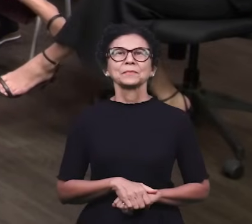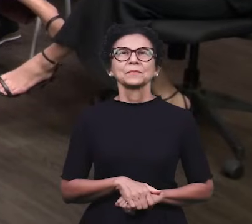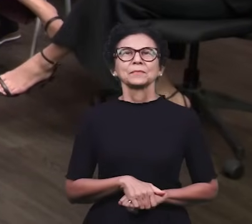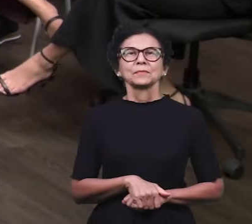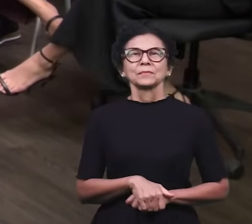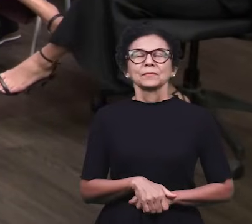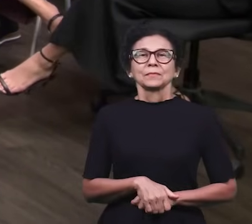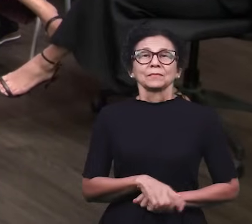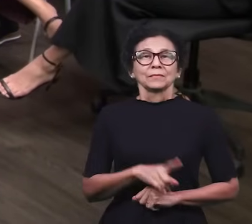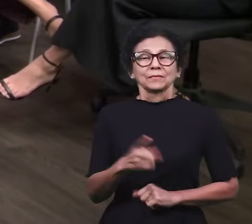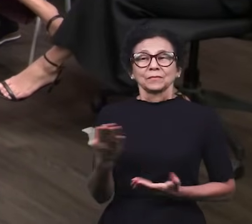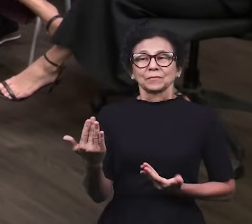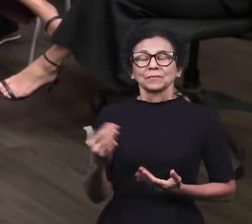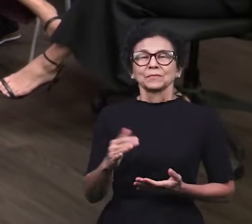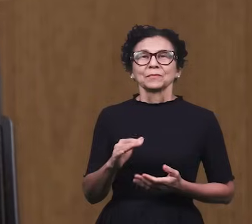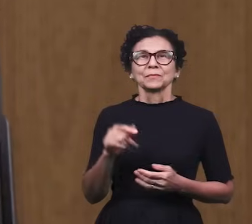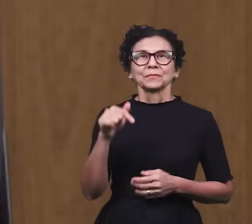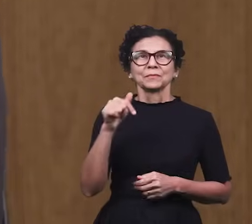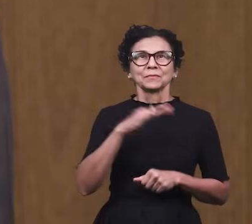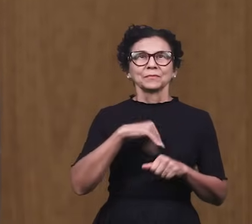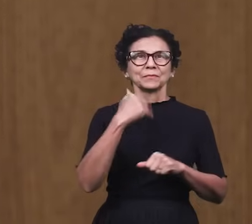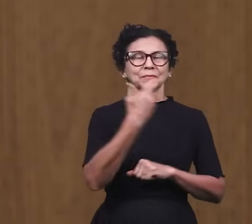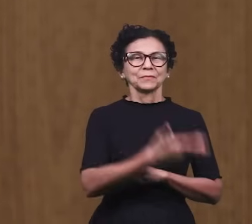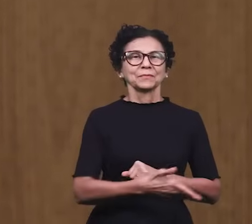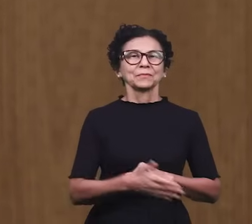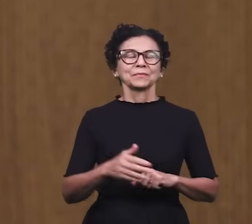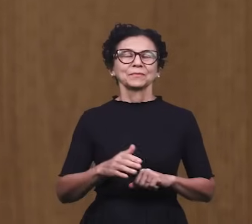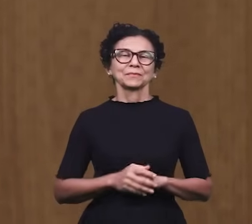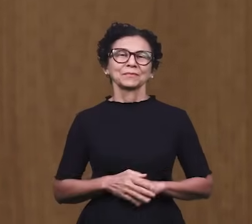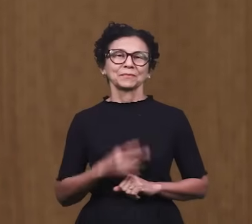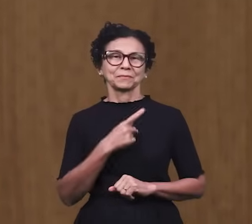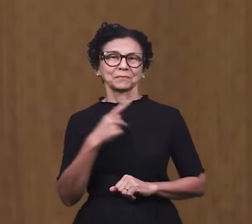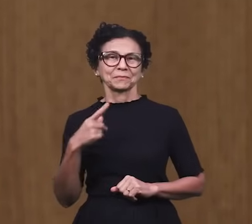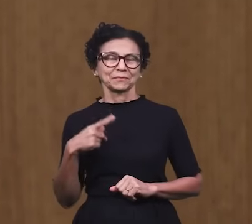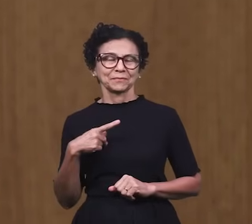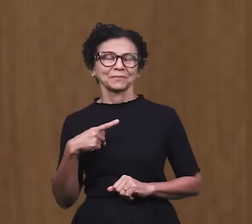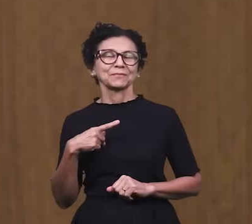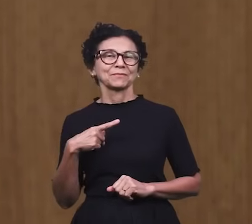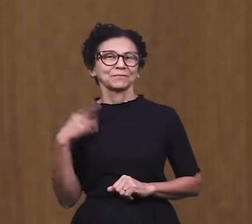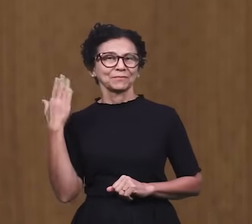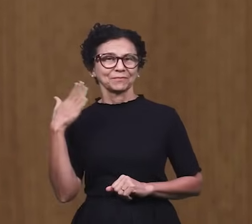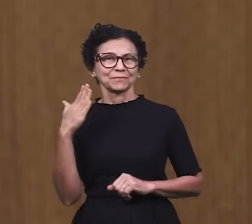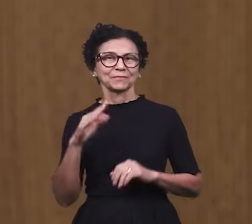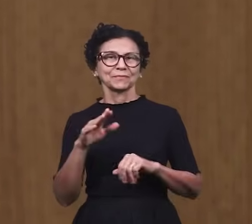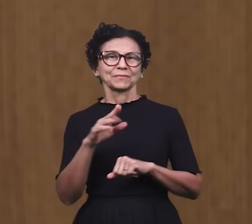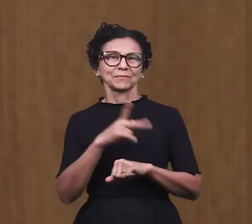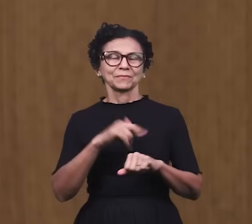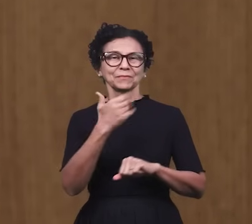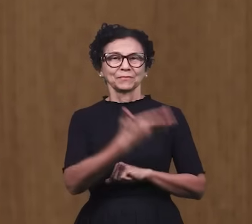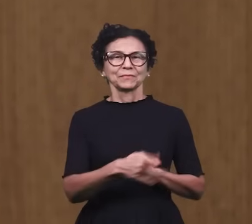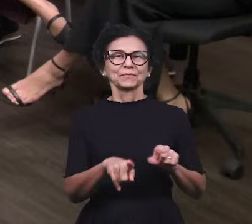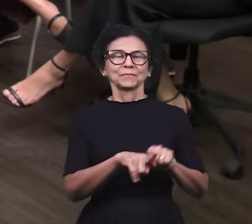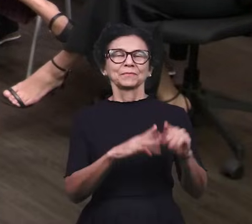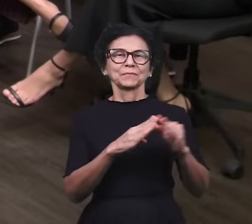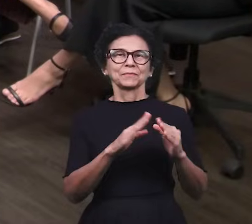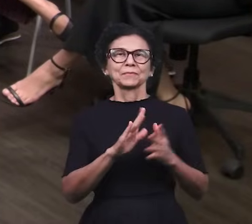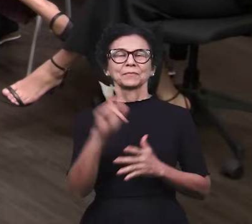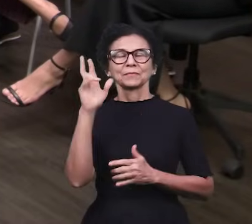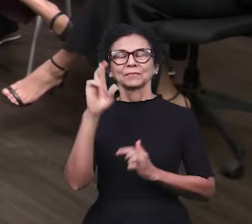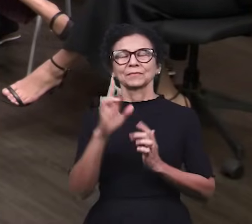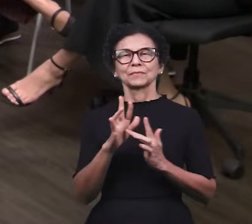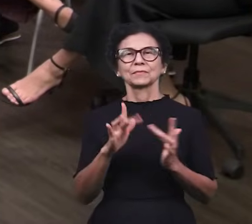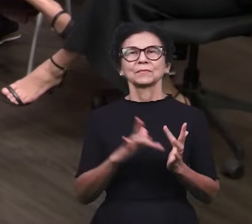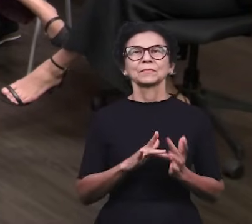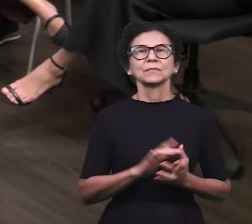Jovem quanto Fala Pastor, então nós estamos até ficando um pouco mais chique aqui, né? Isso, aumentando o nível. Isso aí. Paz do Senhor, Raíssa.